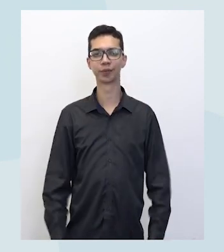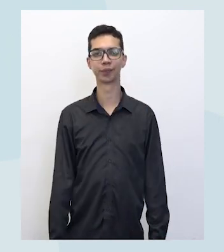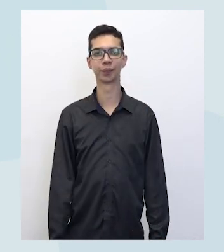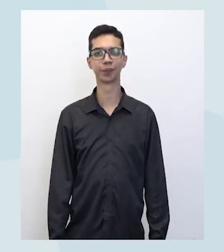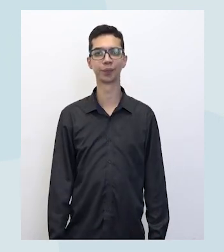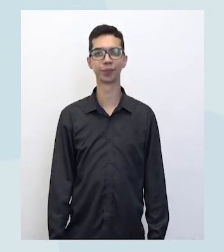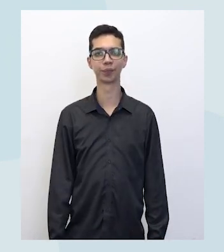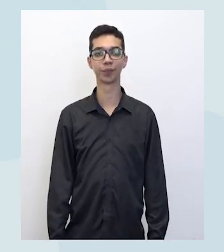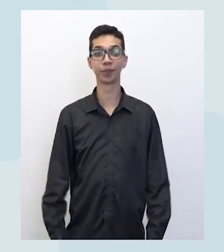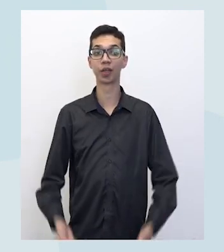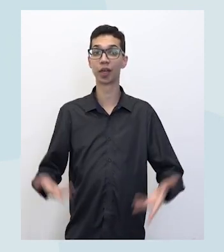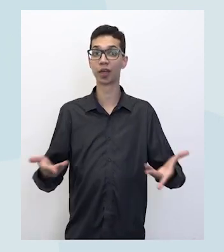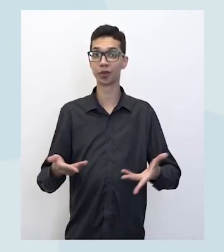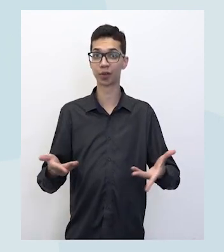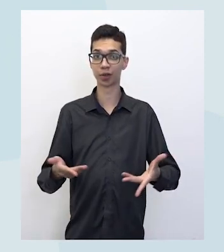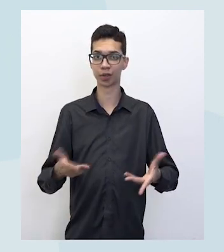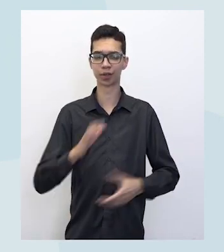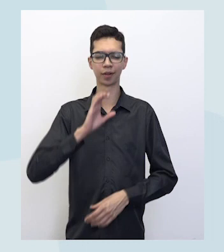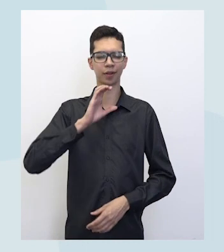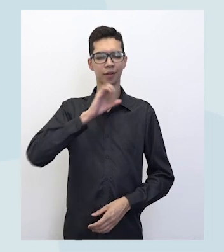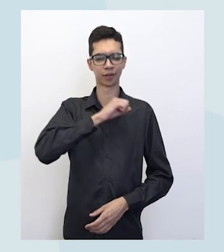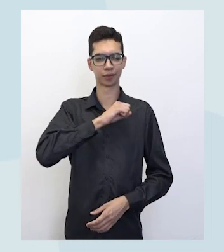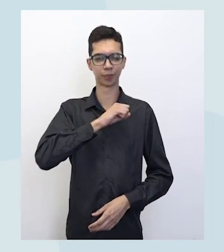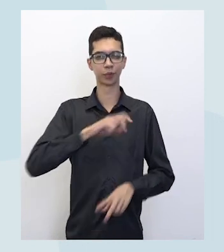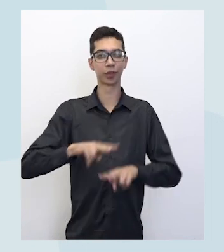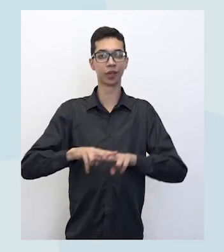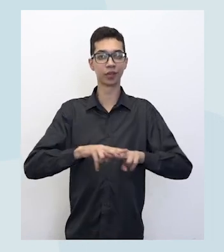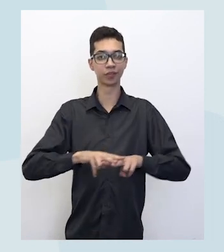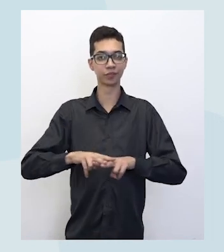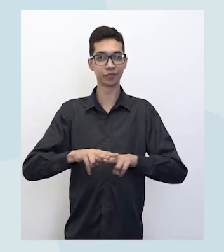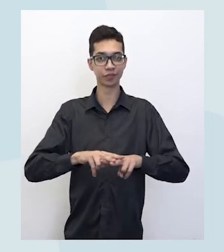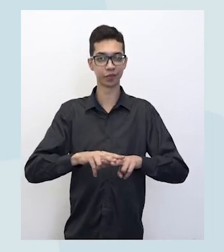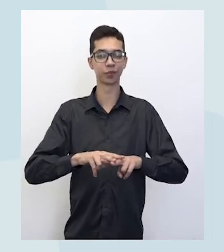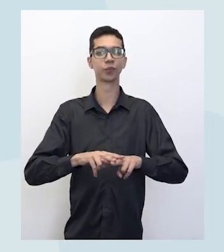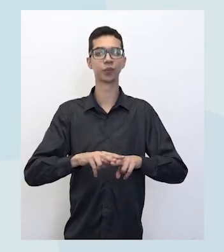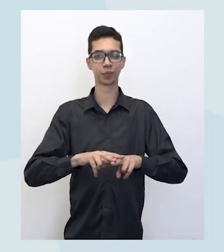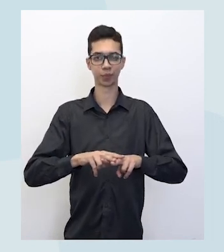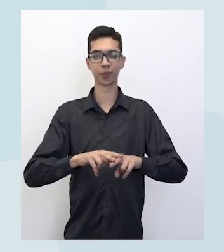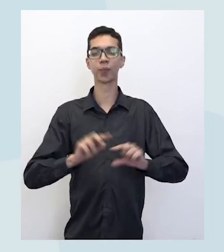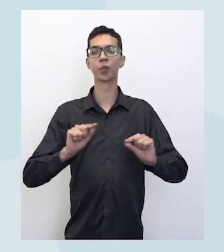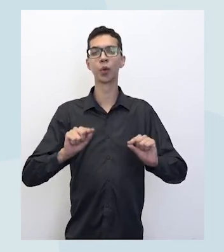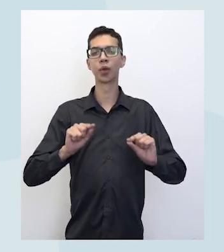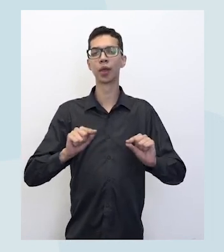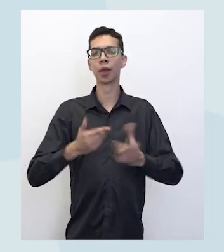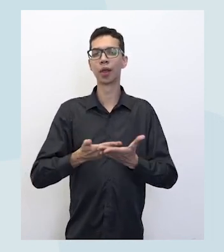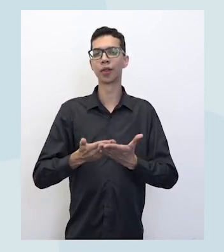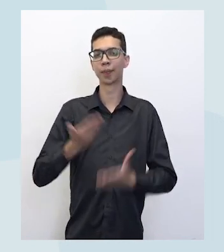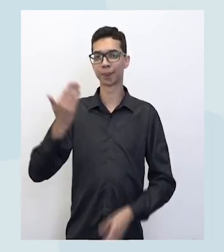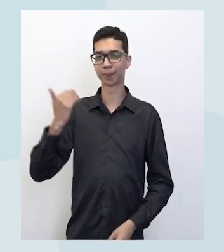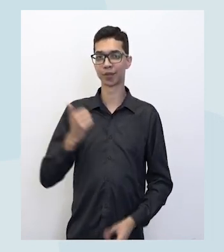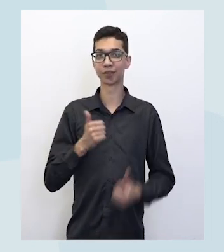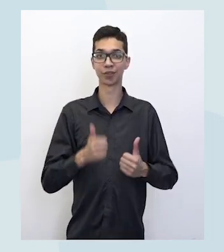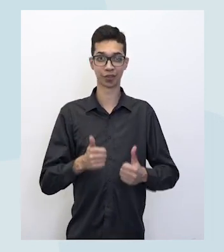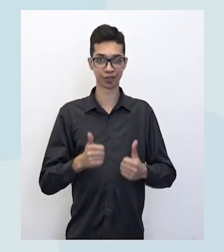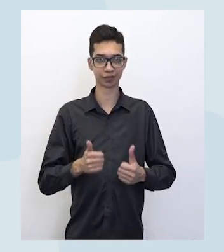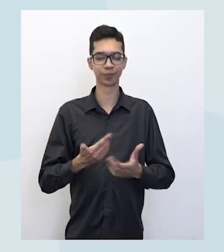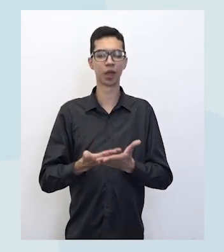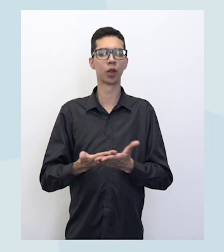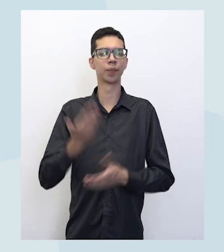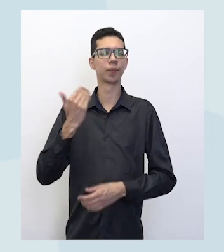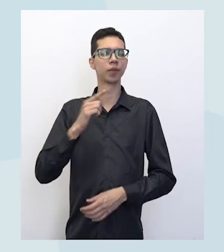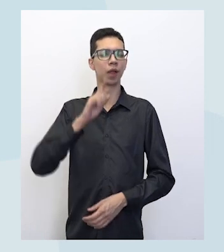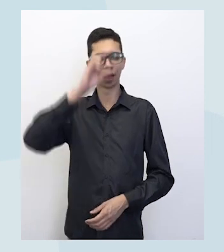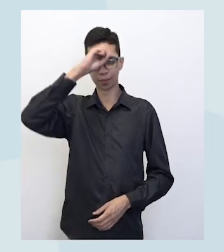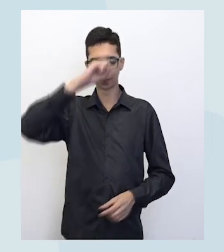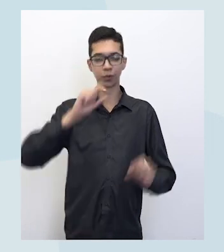Então agora, a gente vai fazer rapidamente uma revisãozinha sobre aquilo que a gente viu na aula passada, tá bom? Na aula passada a gente aprendeu um